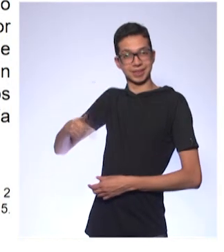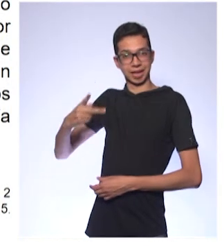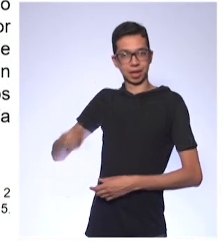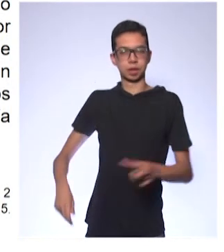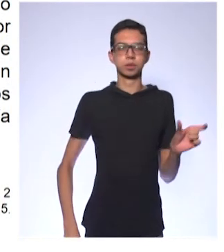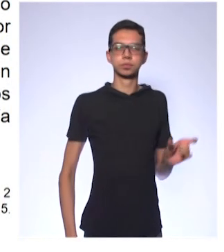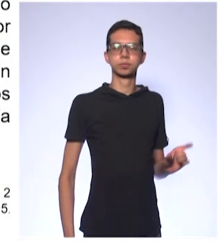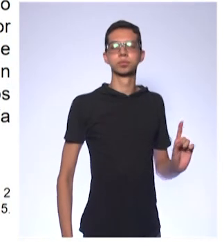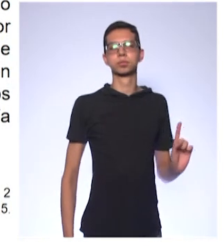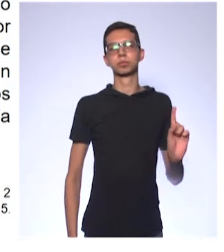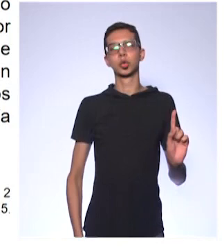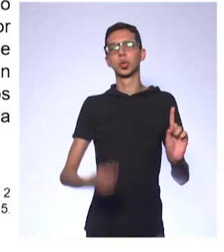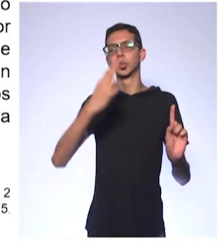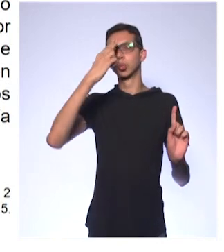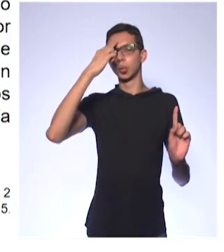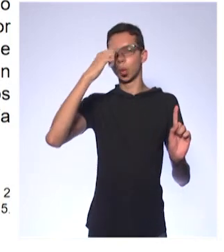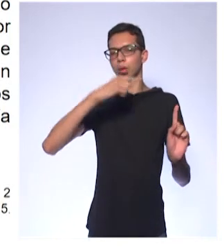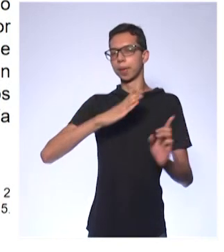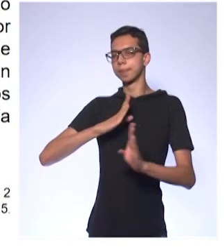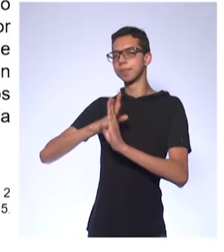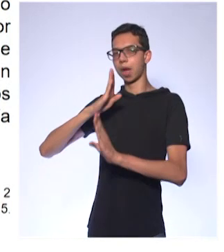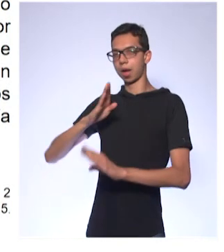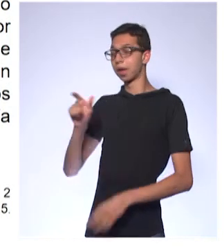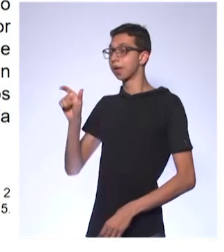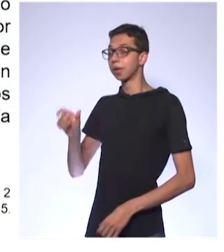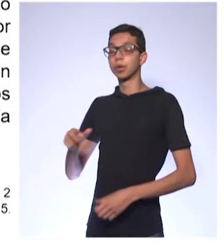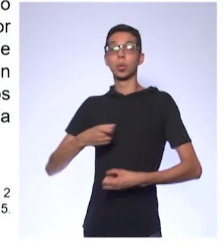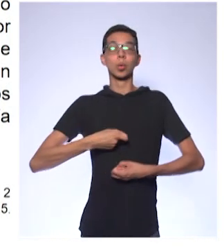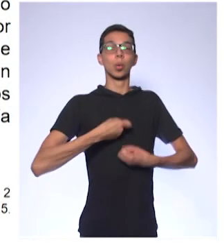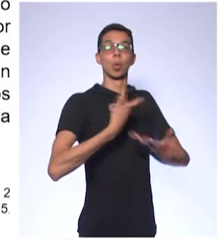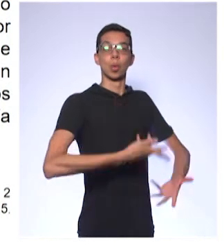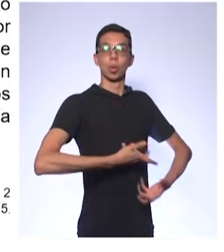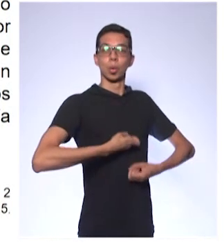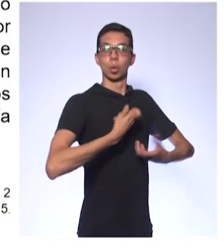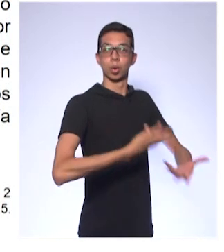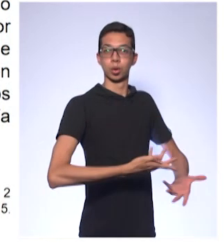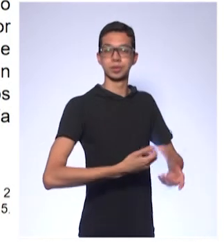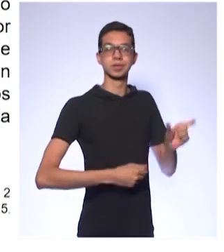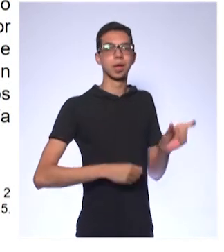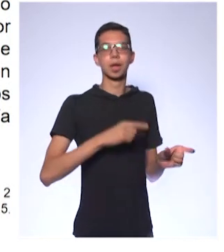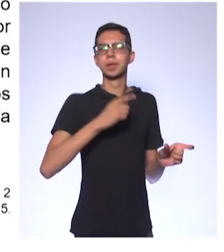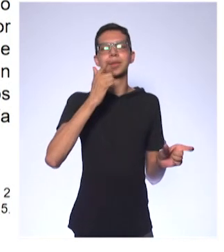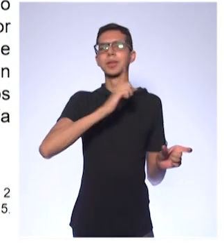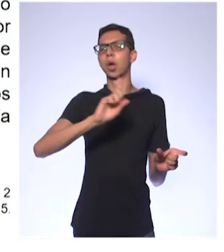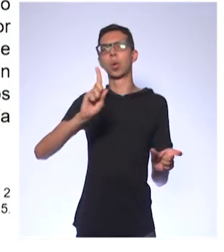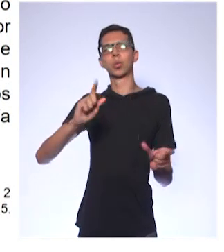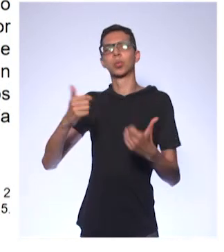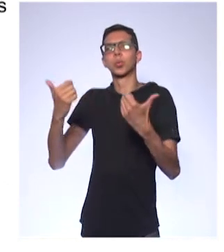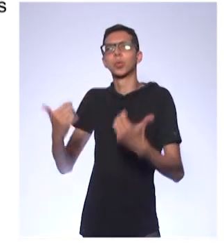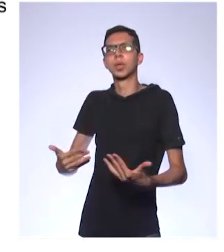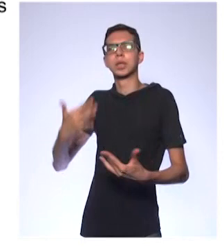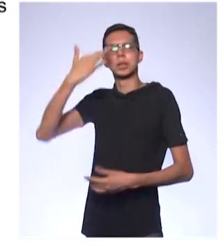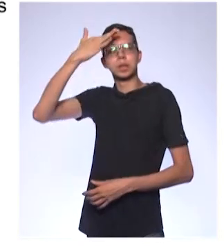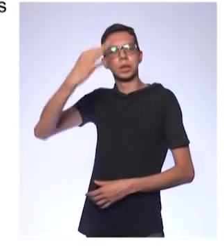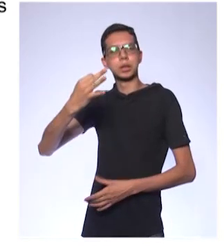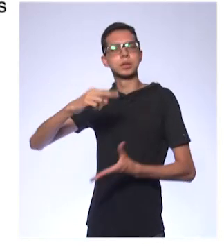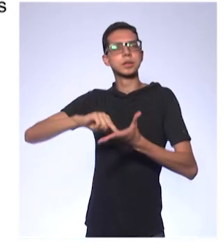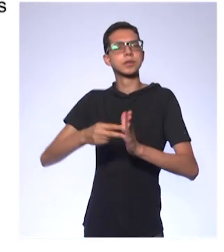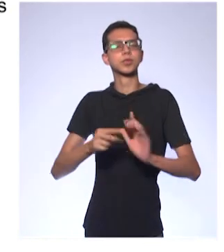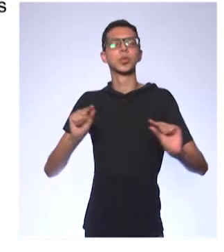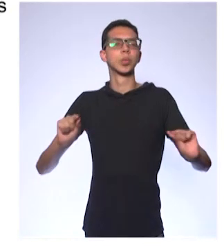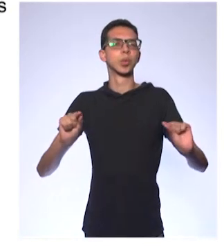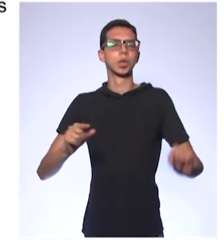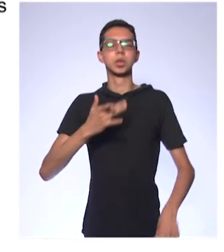teve vários sonhos, contou vários sonhos para ela, e ela não conseguiu desvendar o sonho. Então, o que é que acontece?